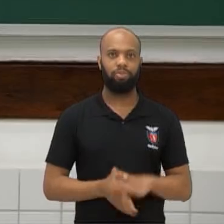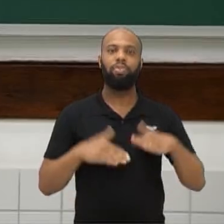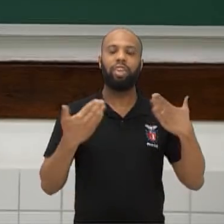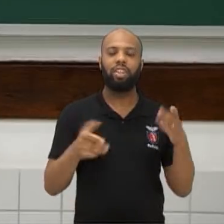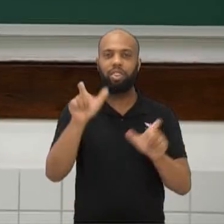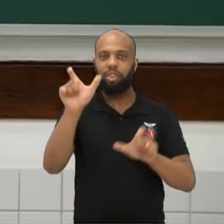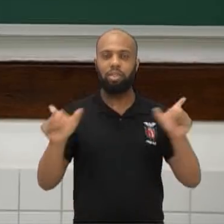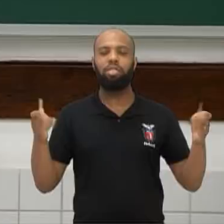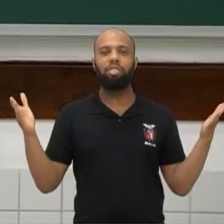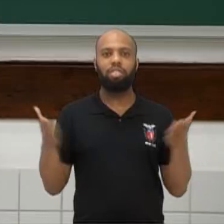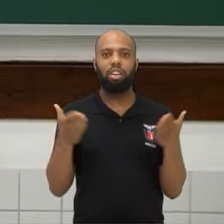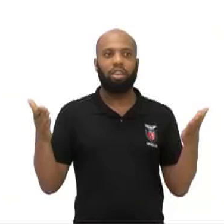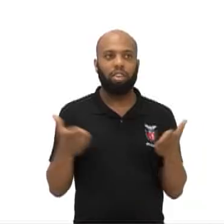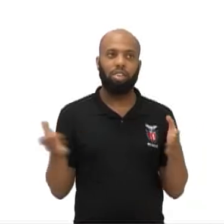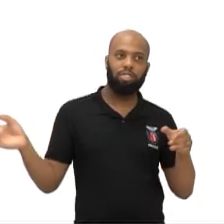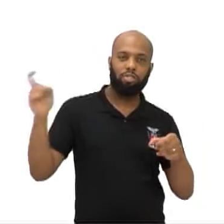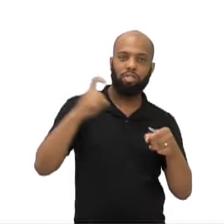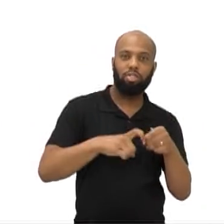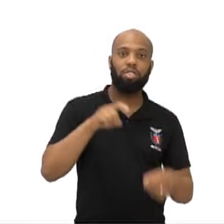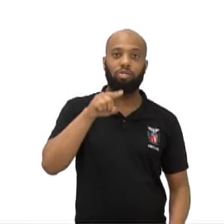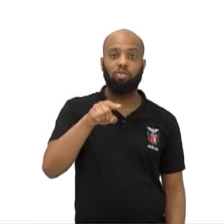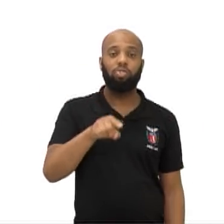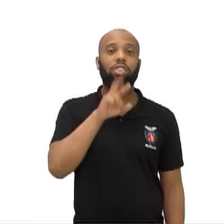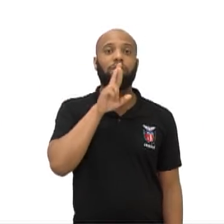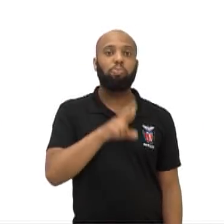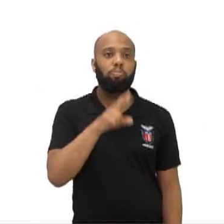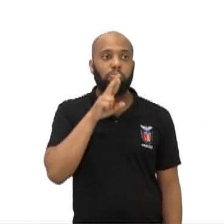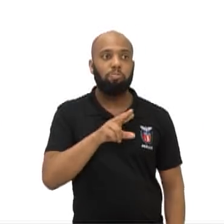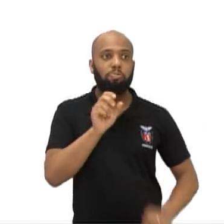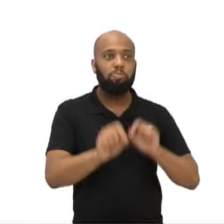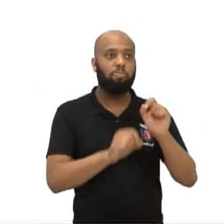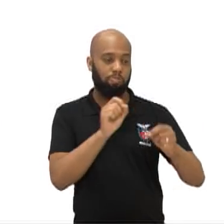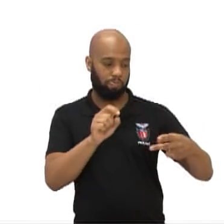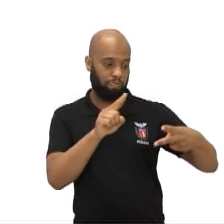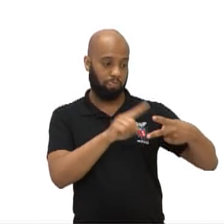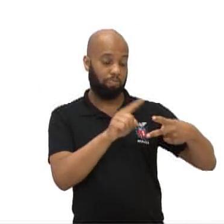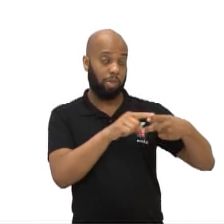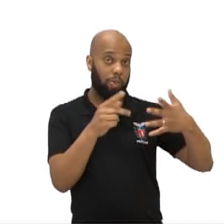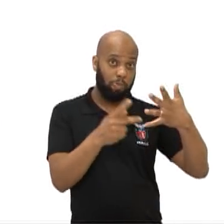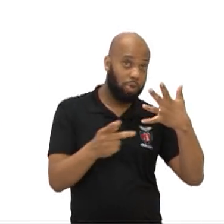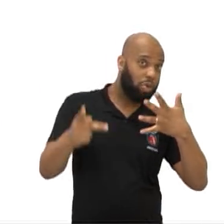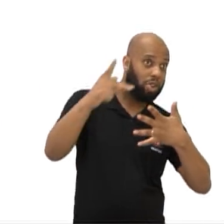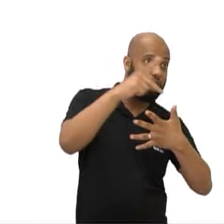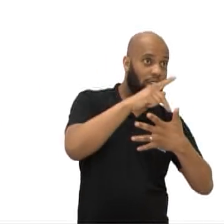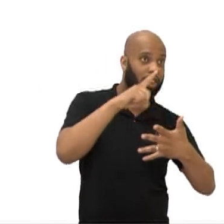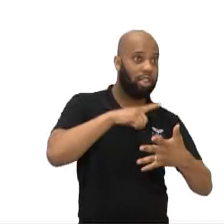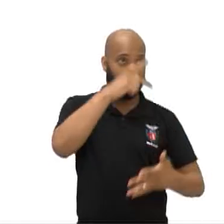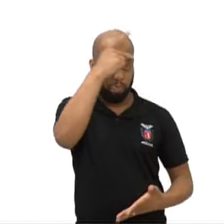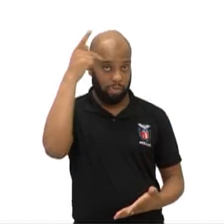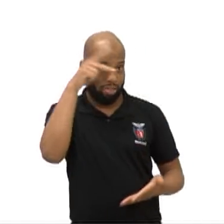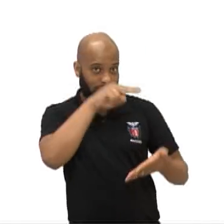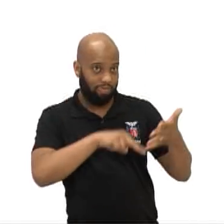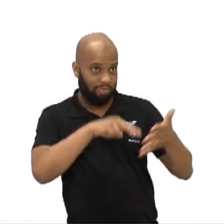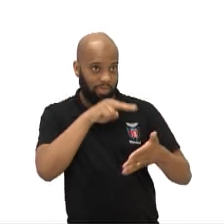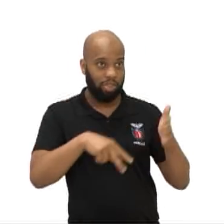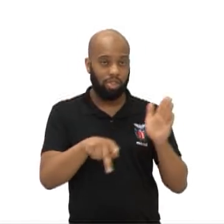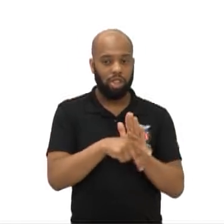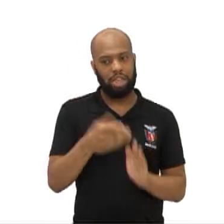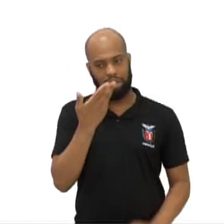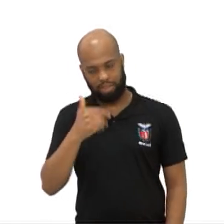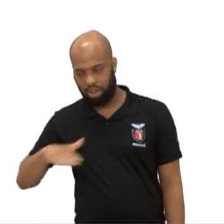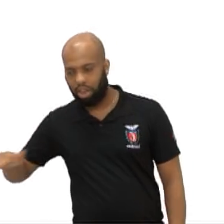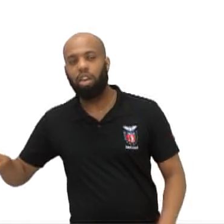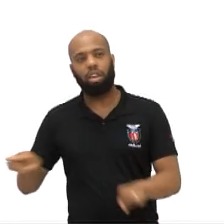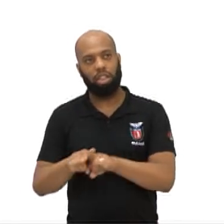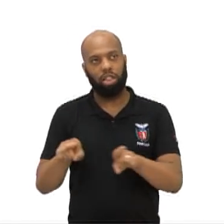Então, galera, retornando, olha lá, quem considerou que podem ser prioritariamente leitores e telespectadores